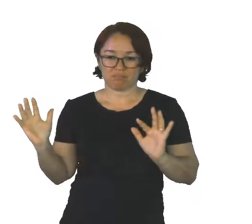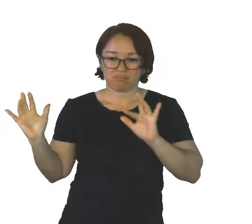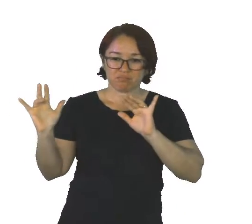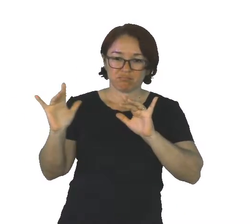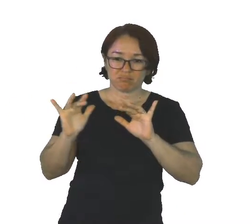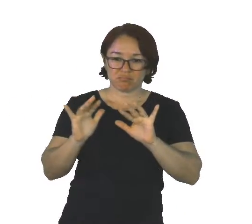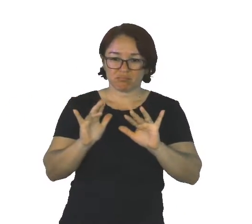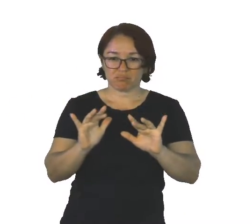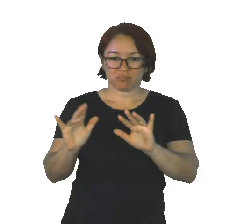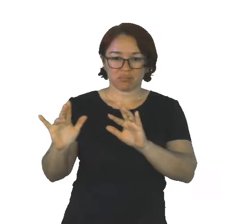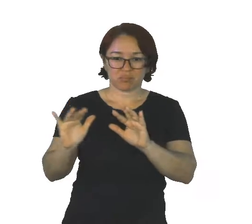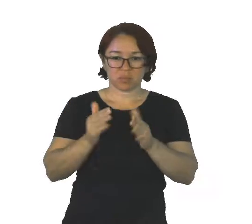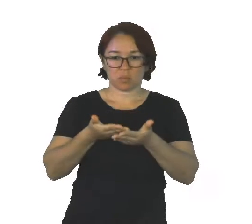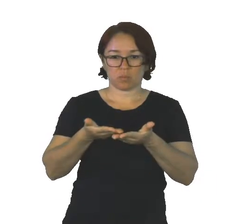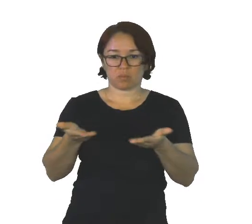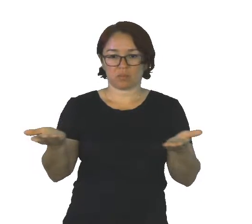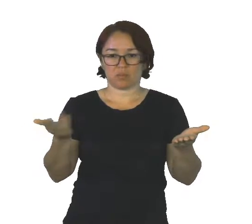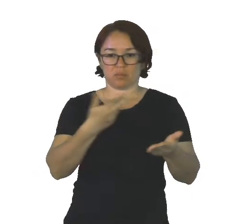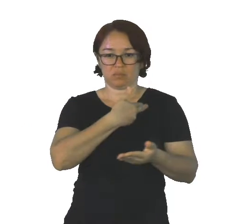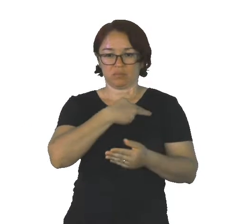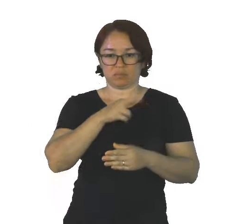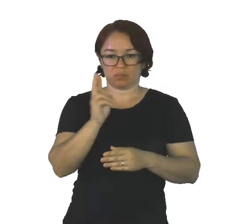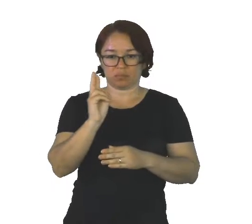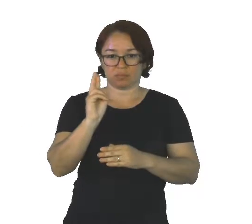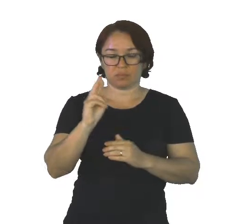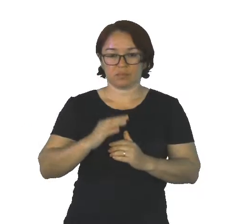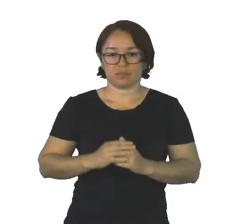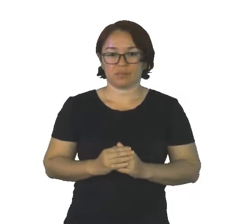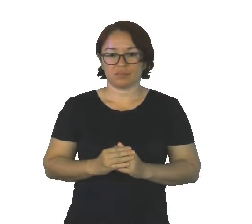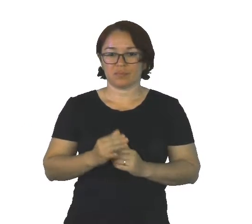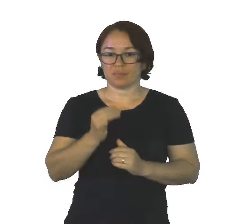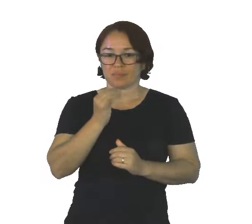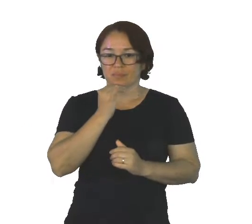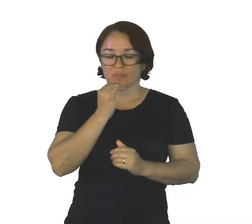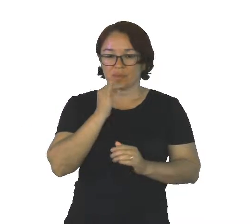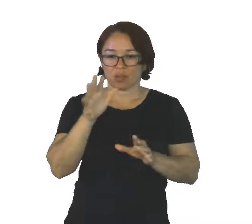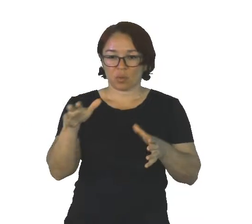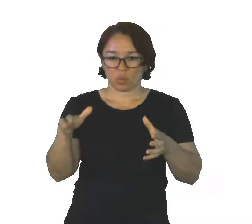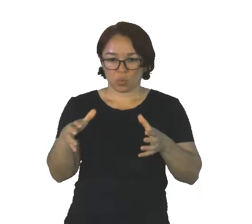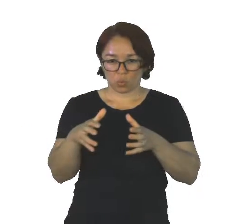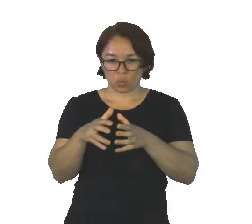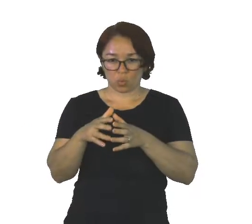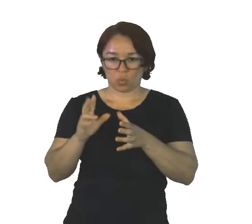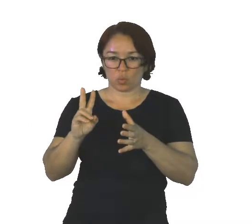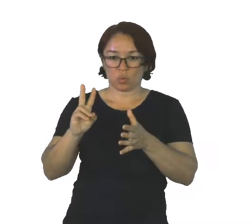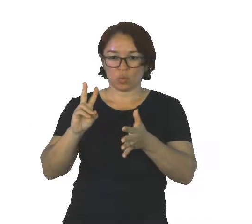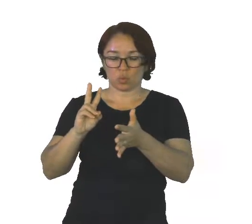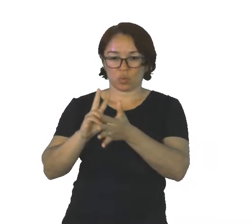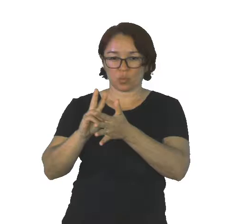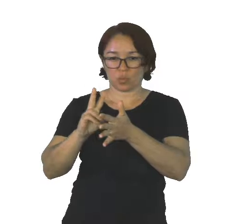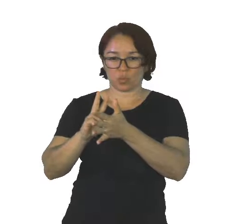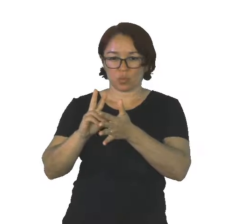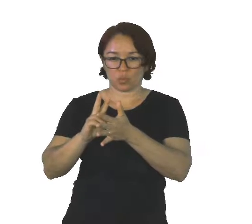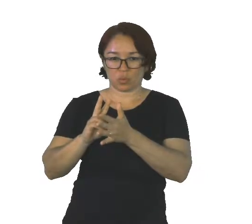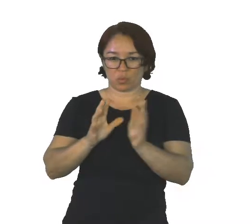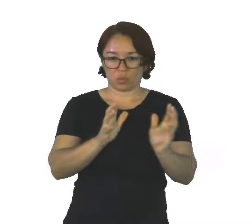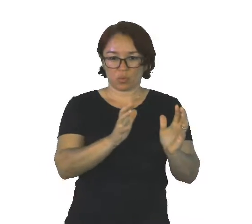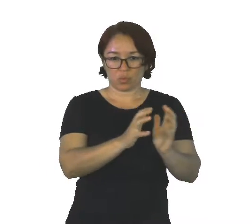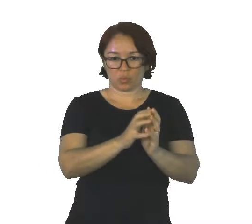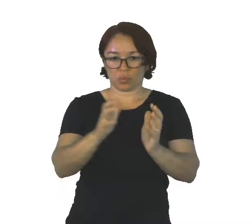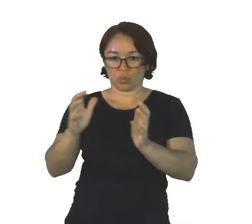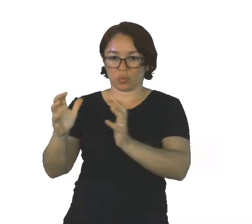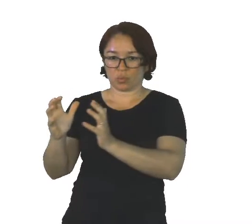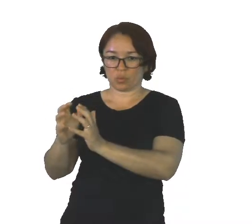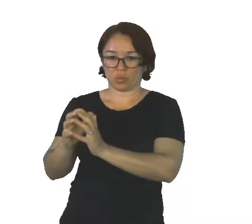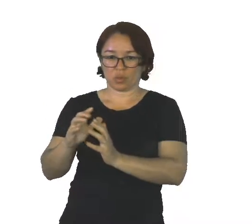não para por aí. Uma das maiores curiosidades dos povos Uaiana e Aparaí são estas máscaras chamadas